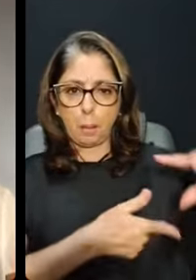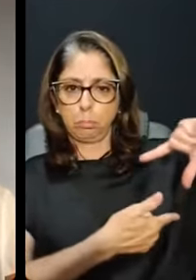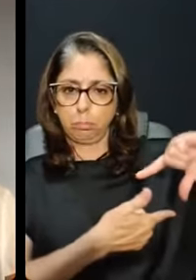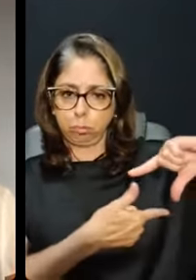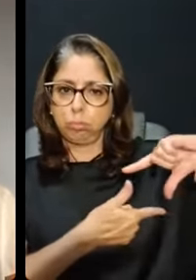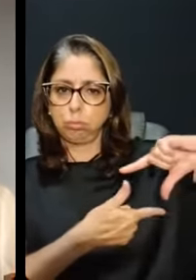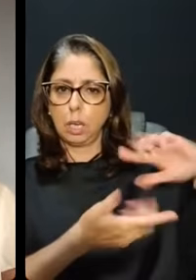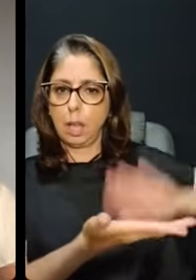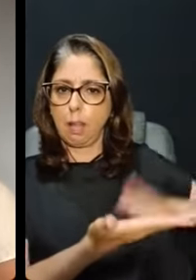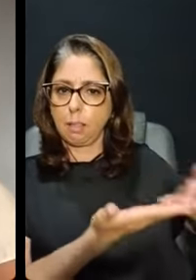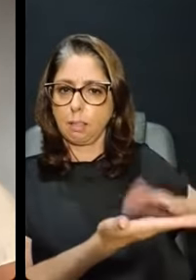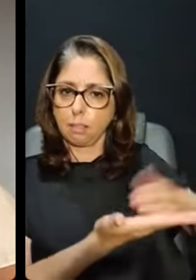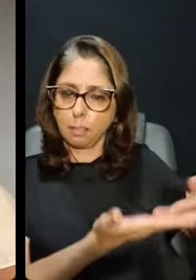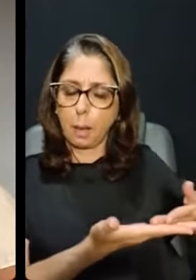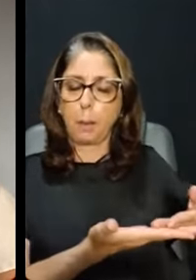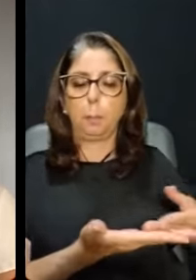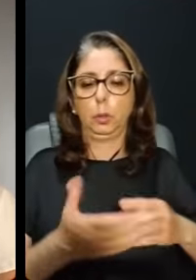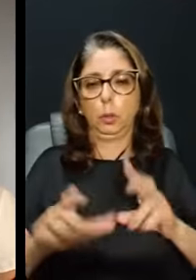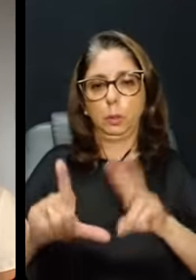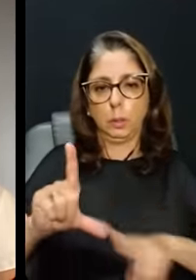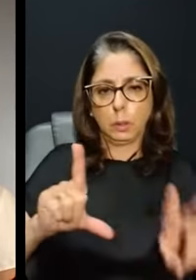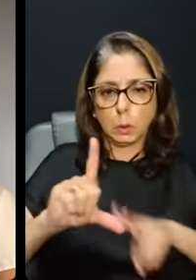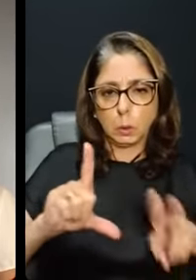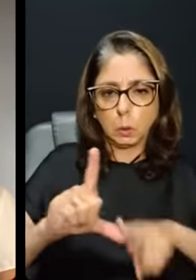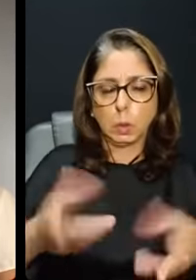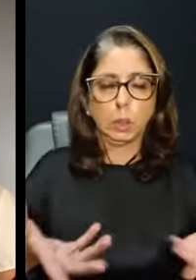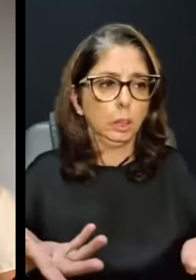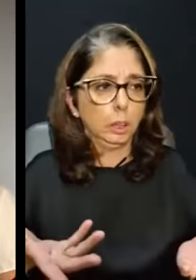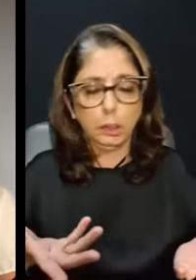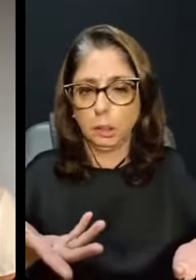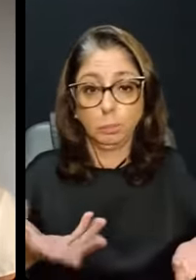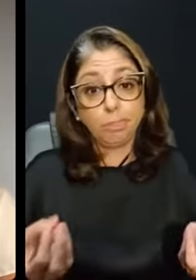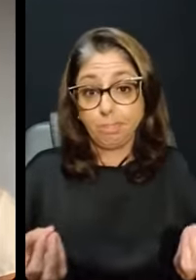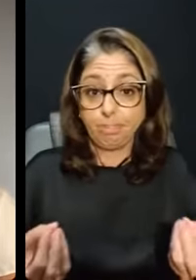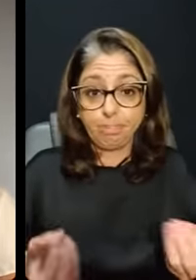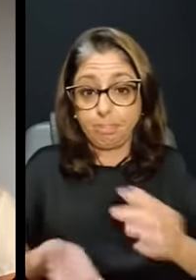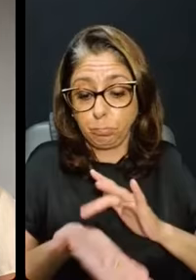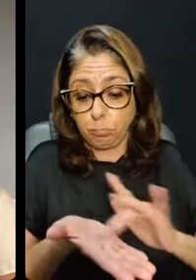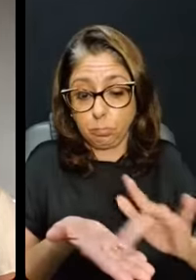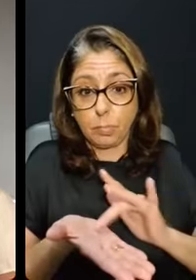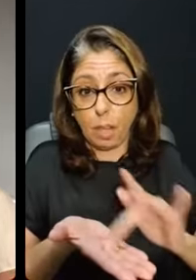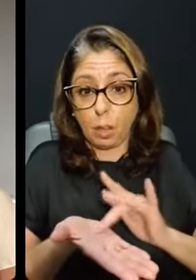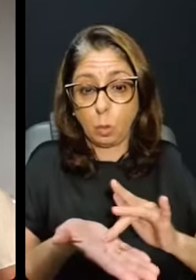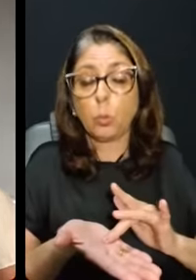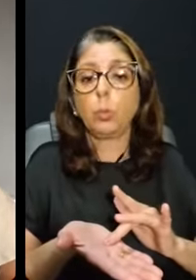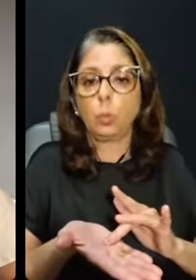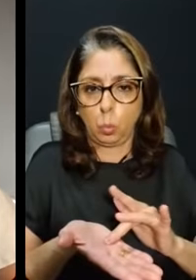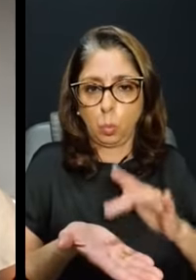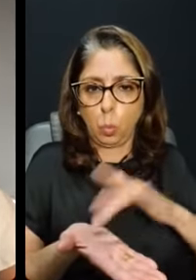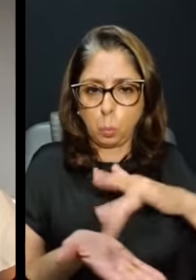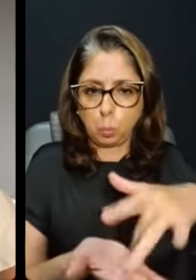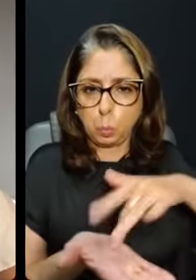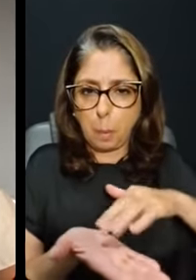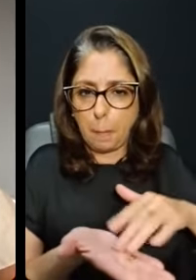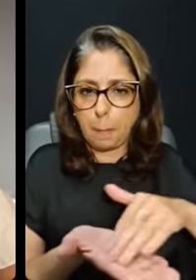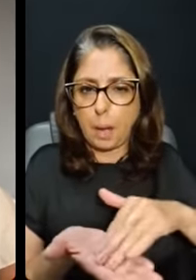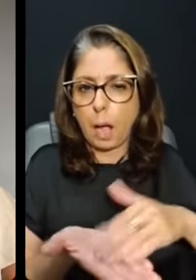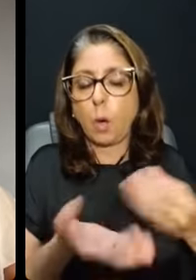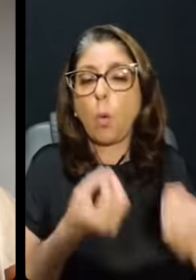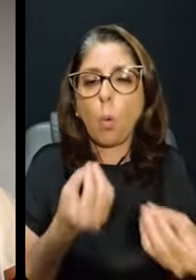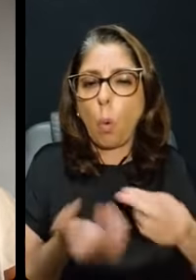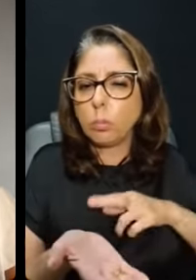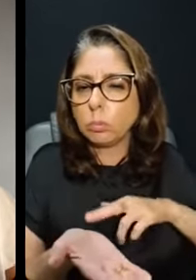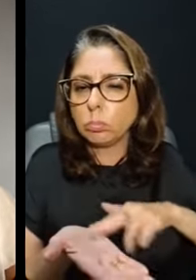promover elementos táteis onde você está. Então, esse curso ele tem muito essa proposta de dar, digamos, uma